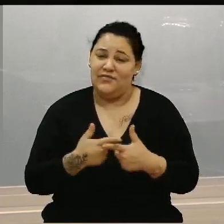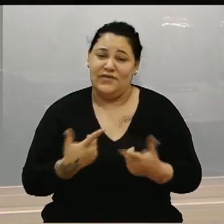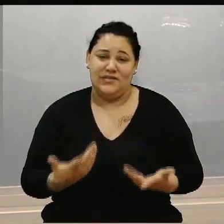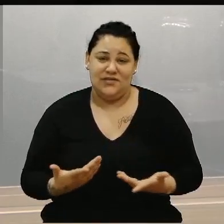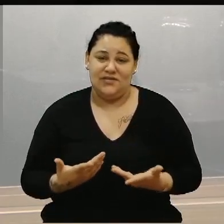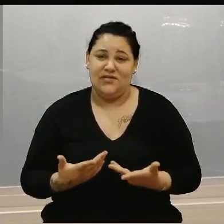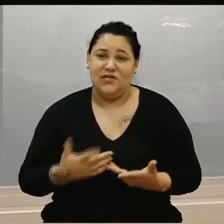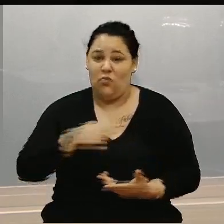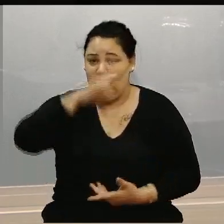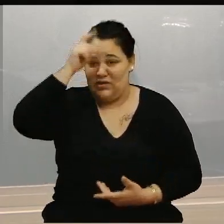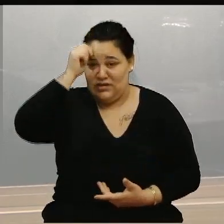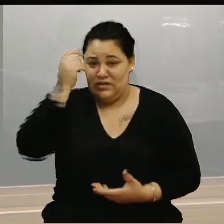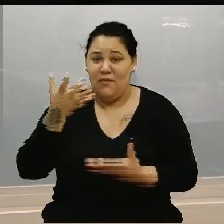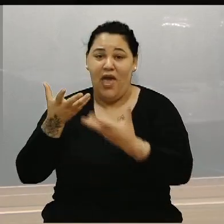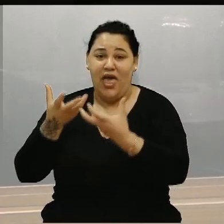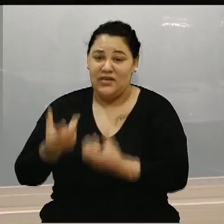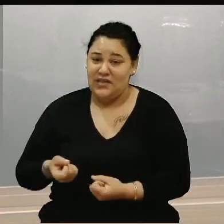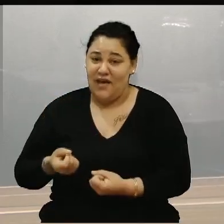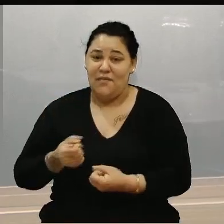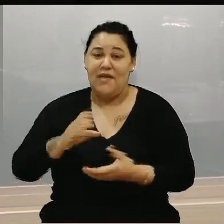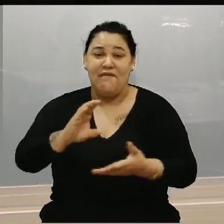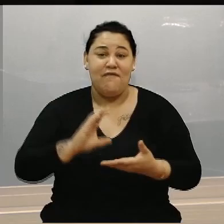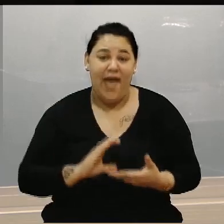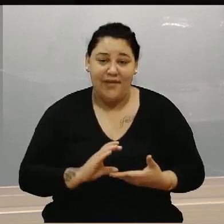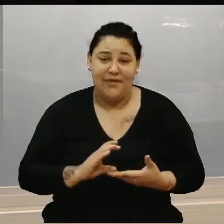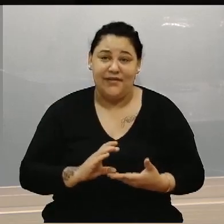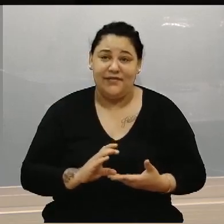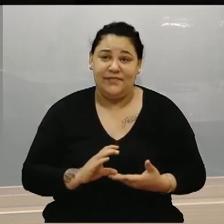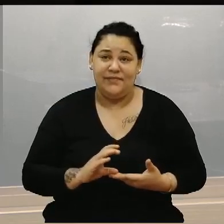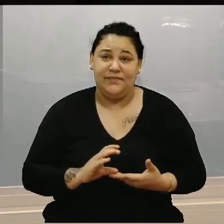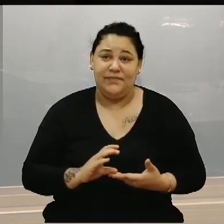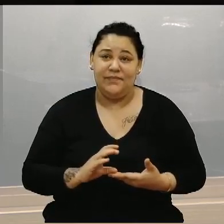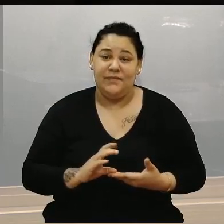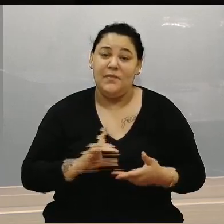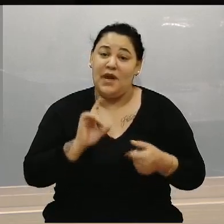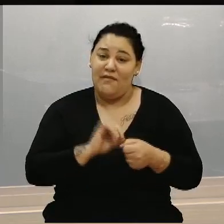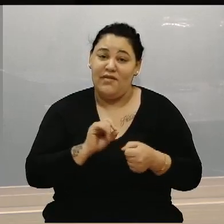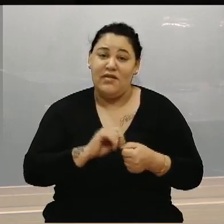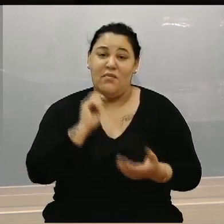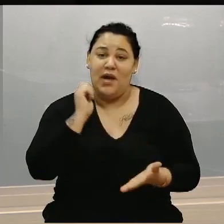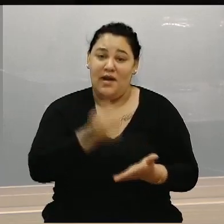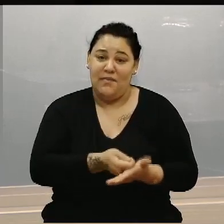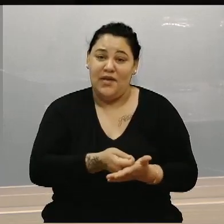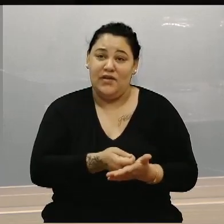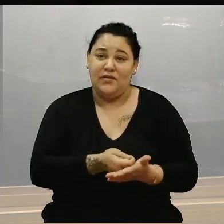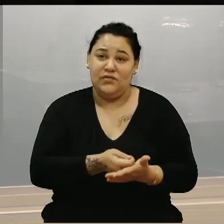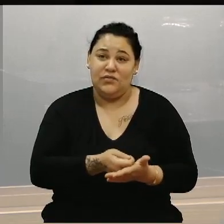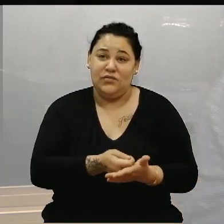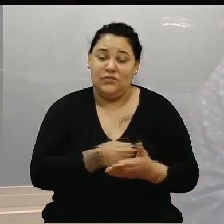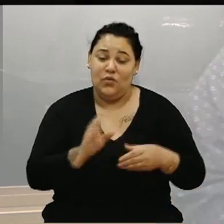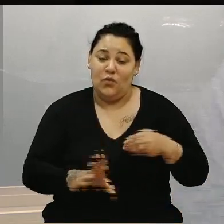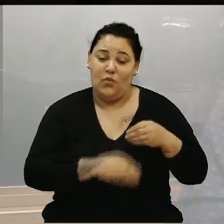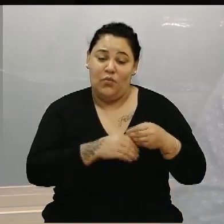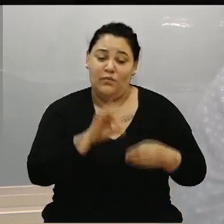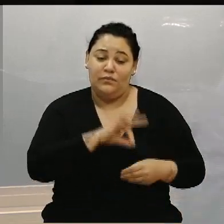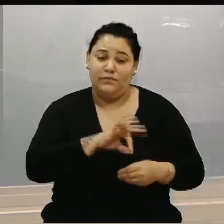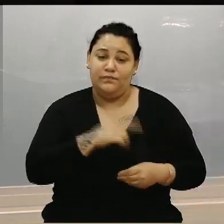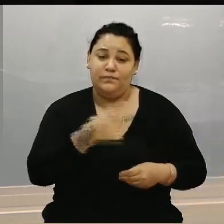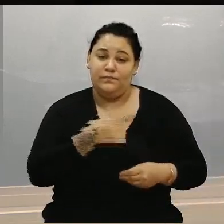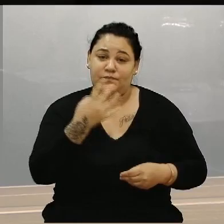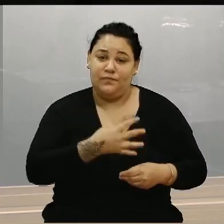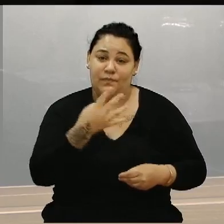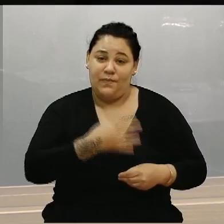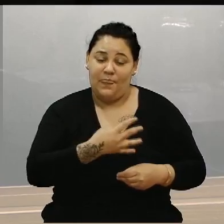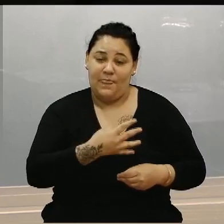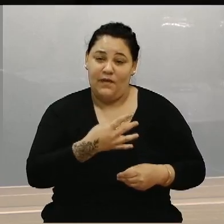município recebe recurso para fazer aporte do subsídio ou do 14º.